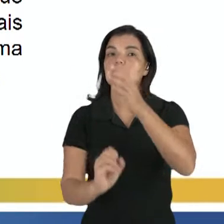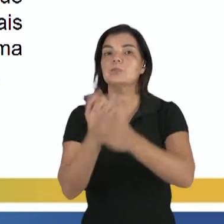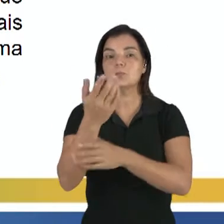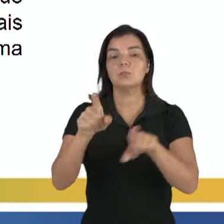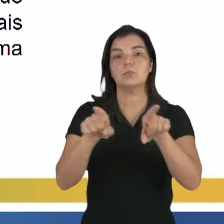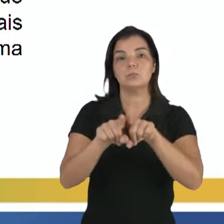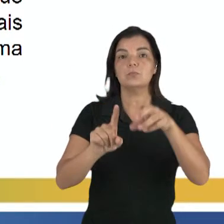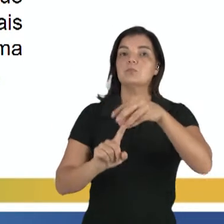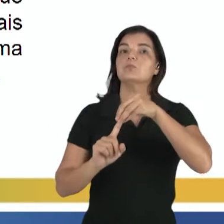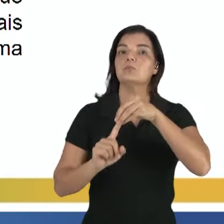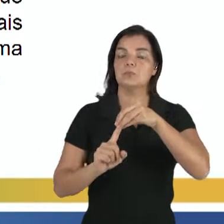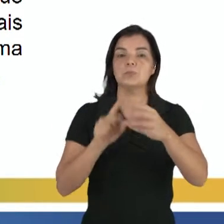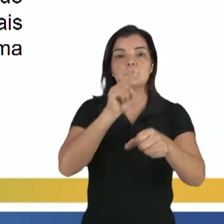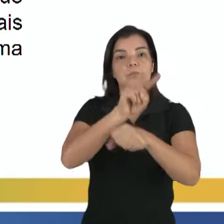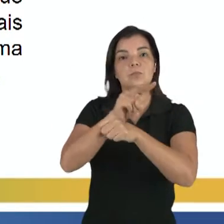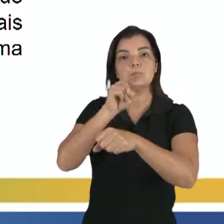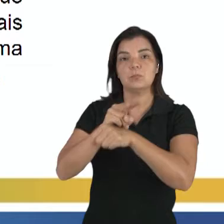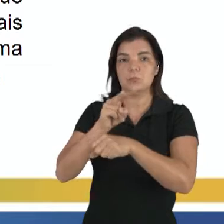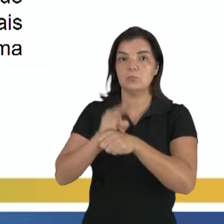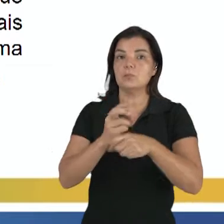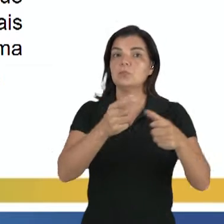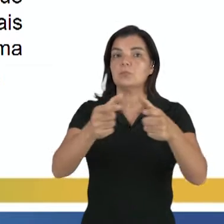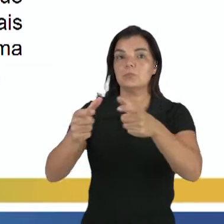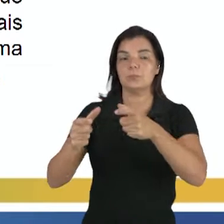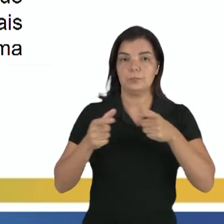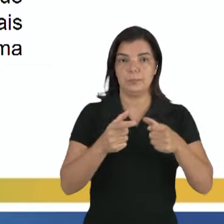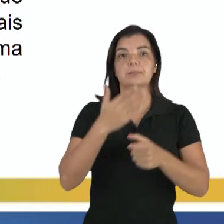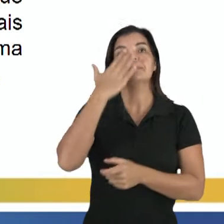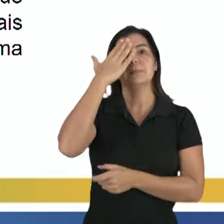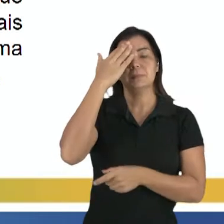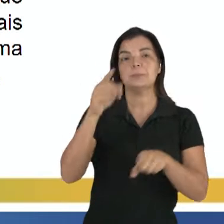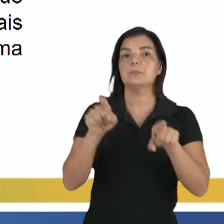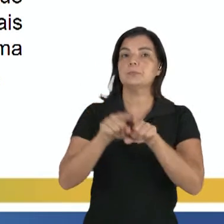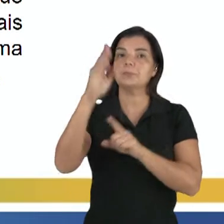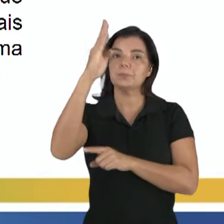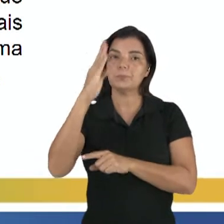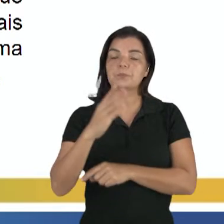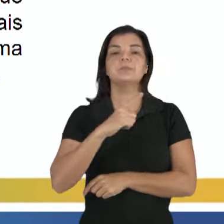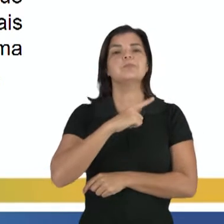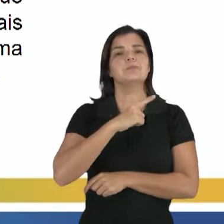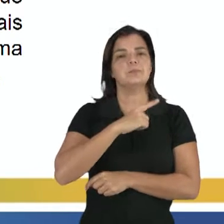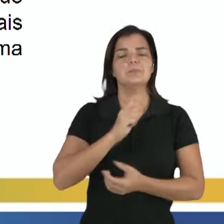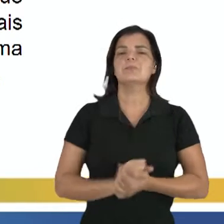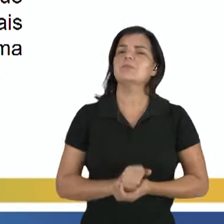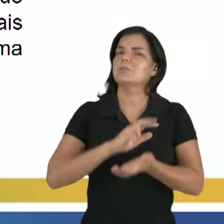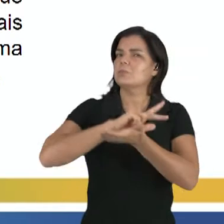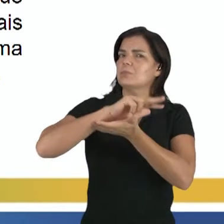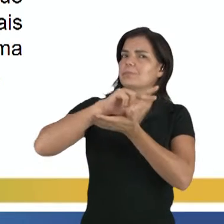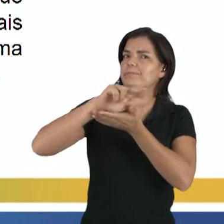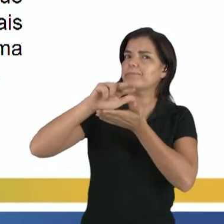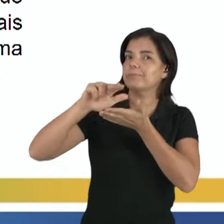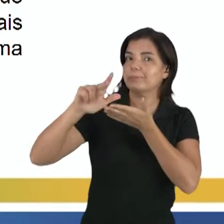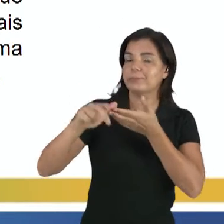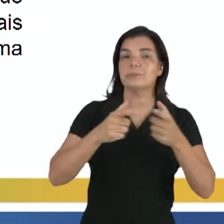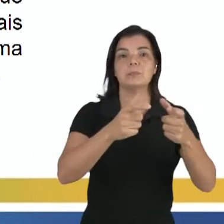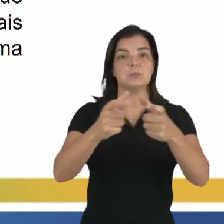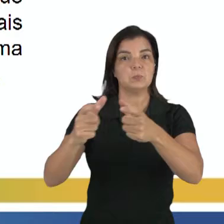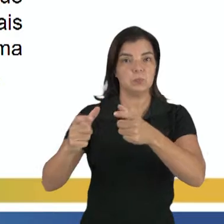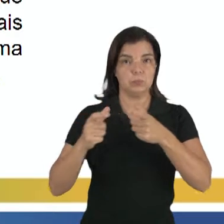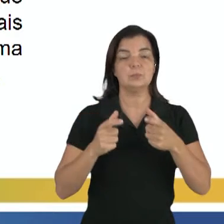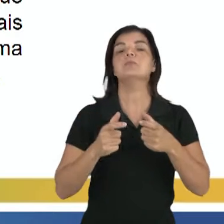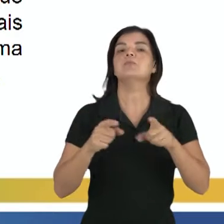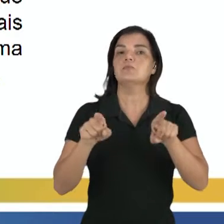com o intuito de preservar os ambientes. Sabemos que no Brasil existem uma diversidade de ambientes,